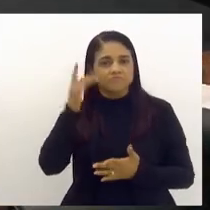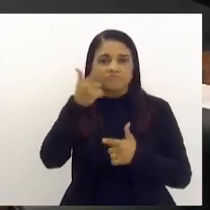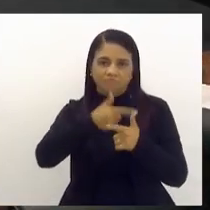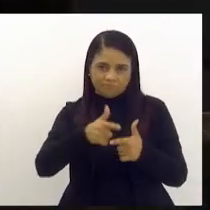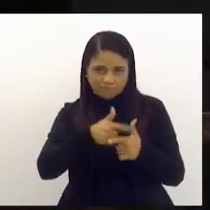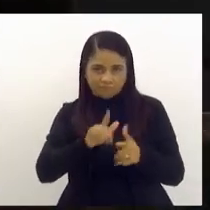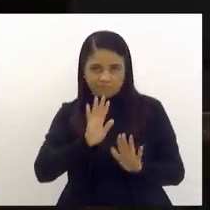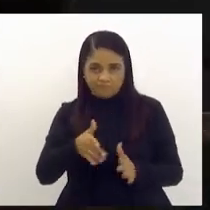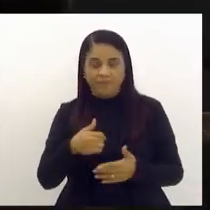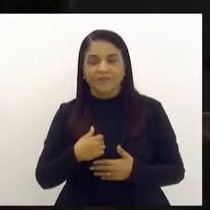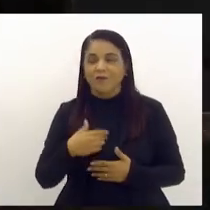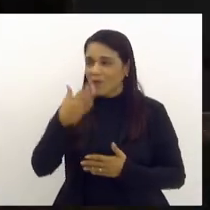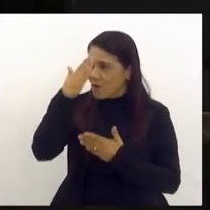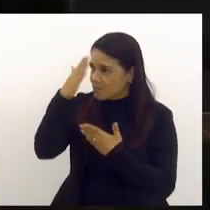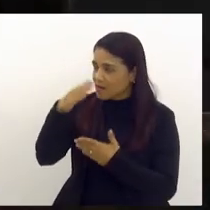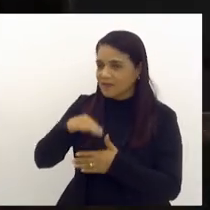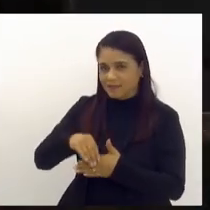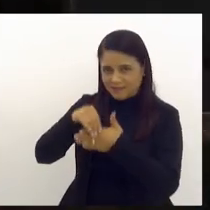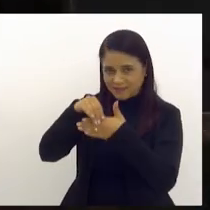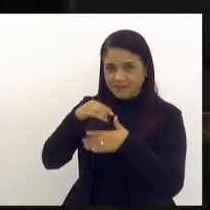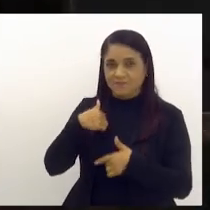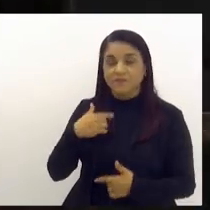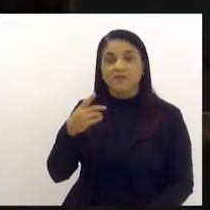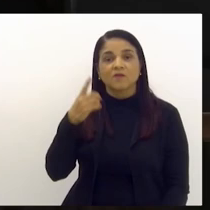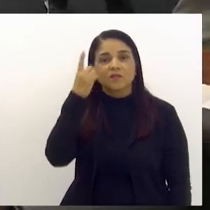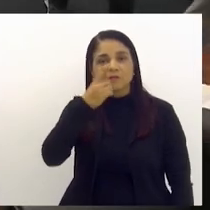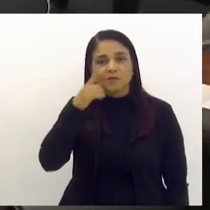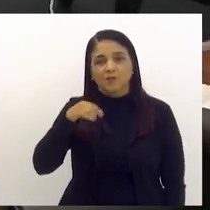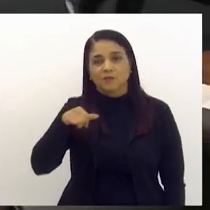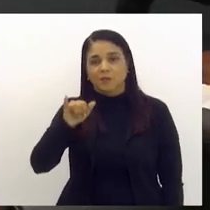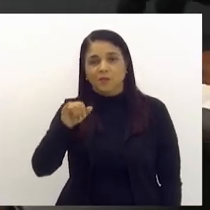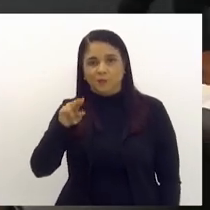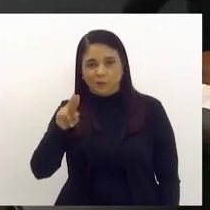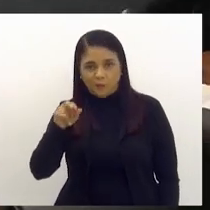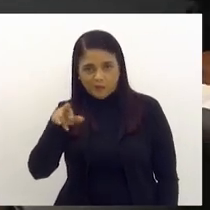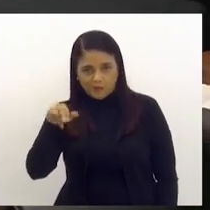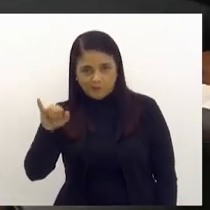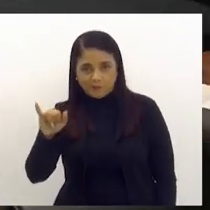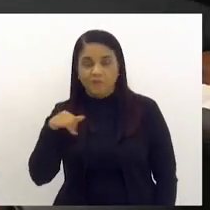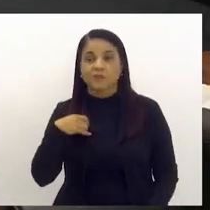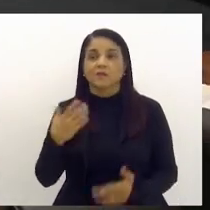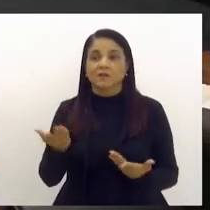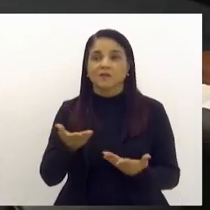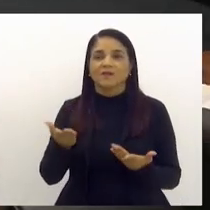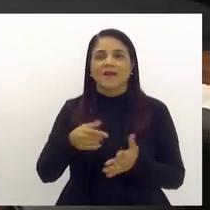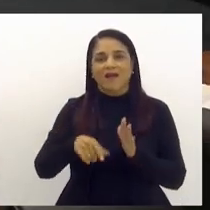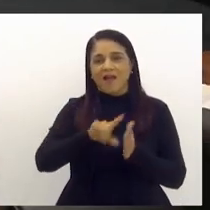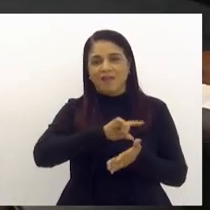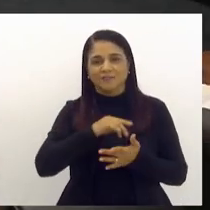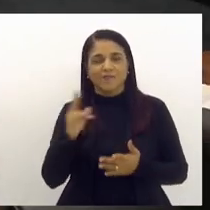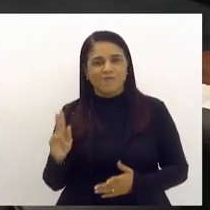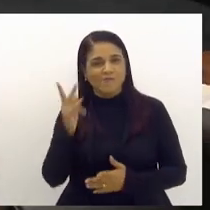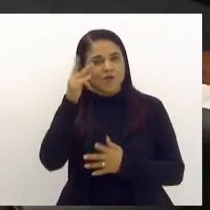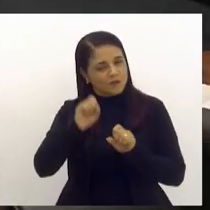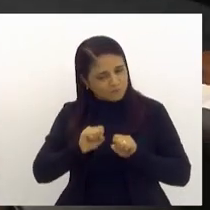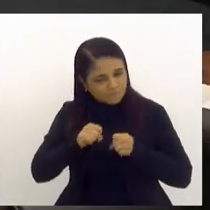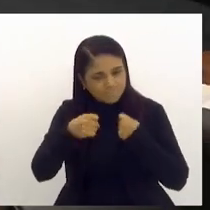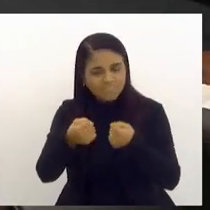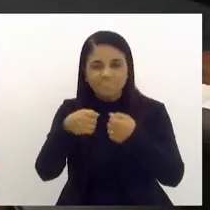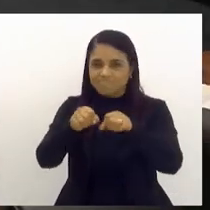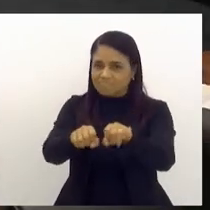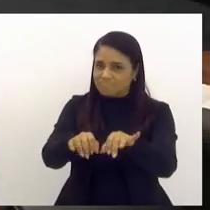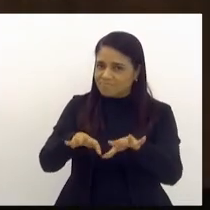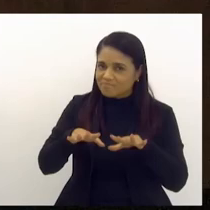Muito obrigado, meu líder. Para declarar, presidente. Deputado Yuri. Obrigado, presidente. Antes de tudo, quero valorizar o esforço desse